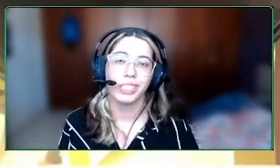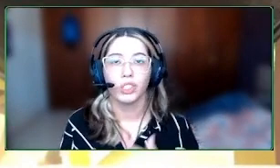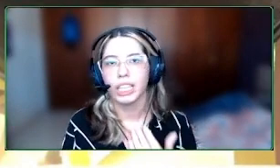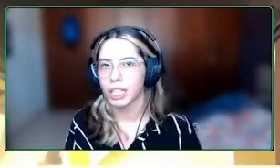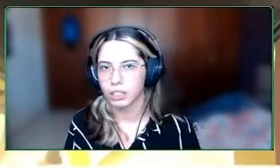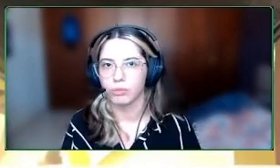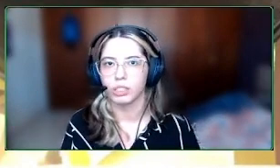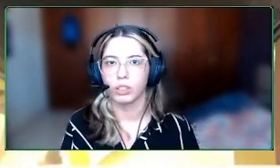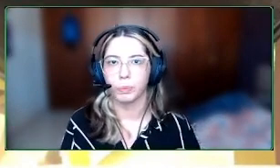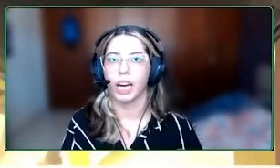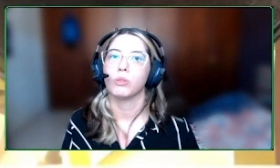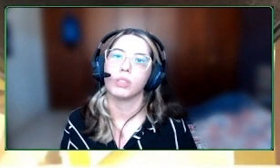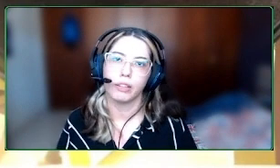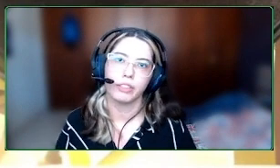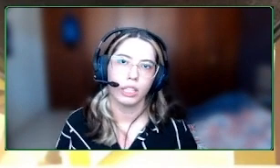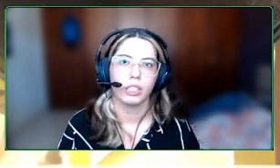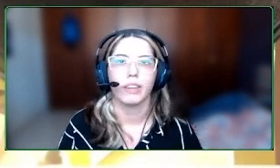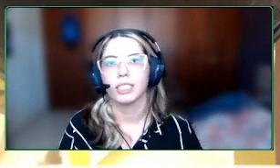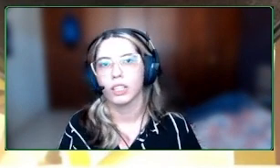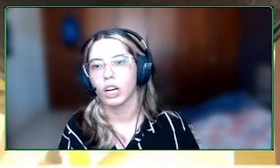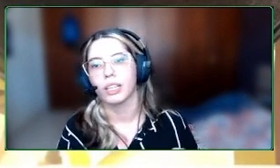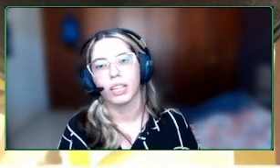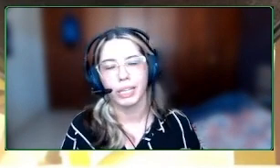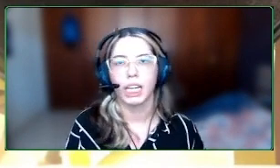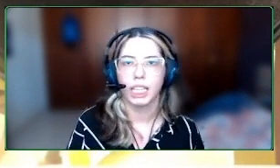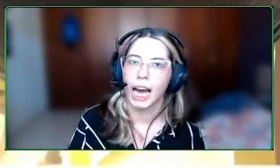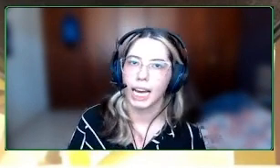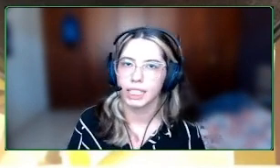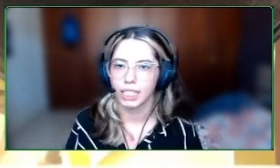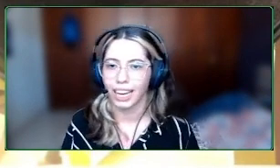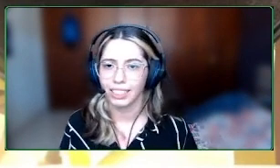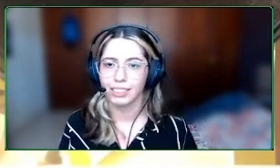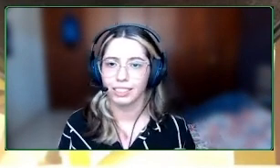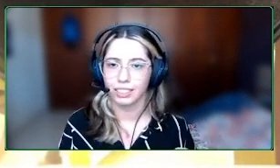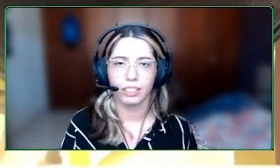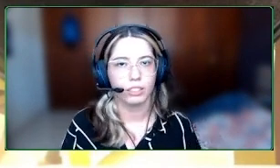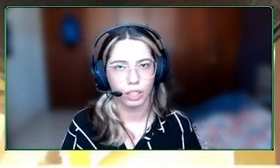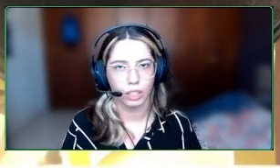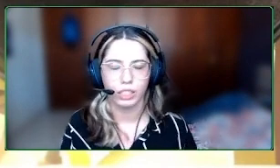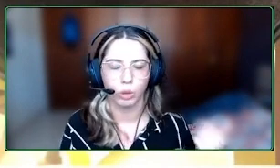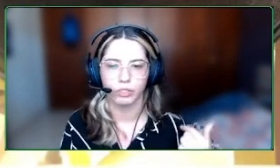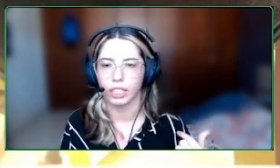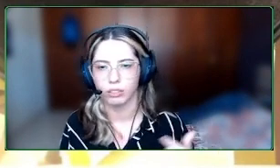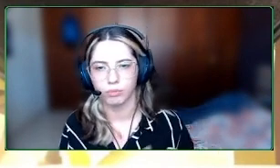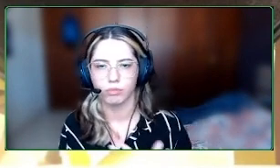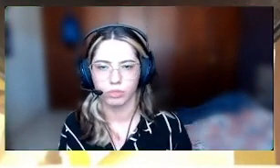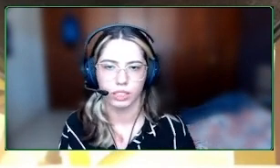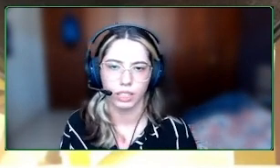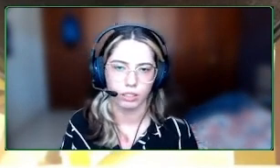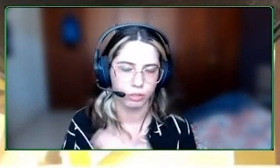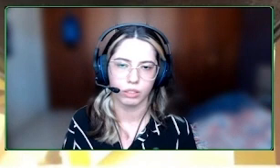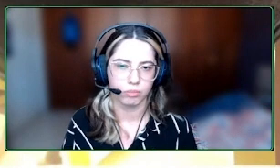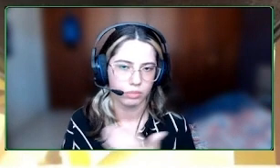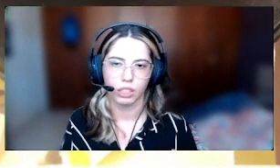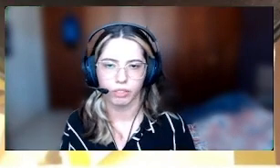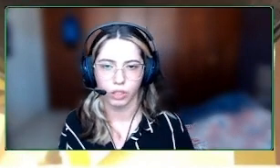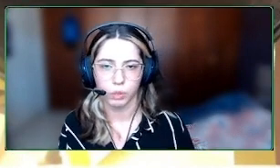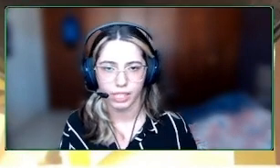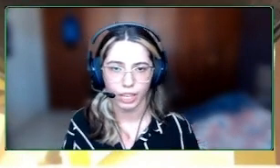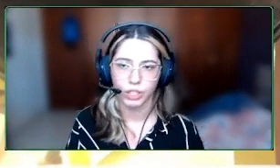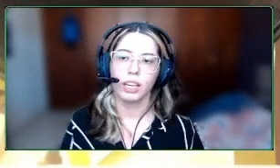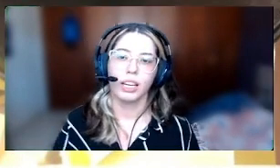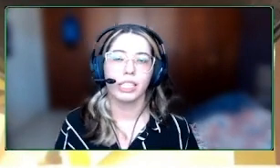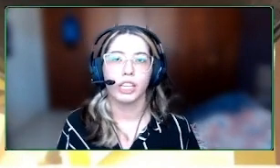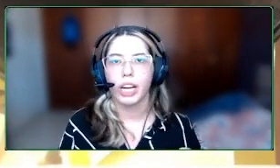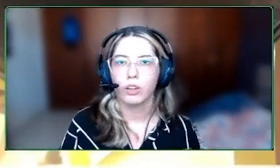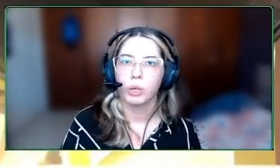um ensaio de delaminação. Então, eles pegaram e definiram através da norma americana AITC 190, que, como eu falei, foi feito em